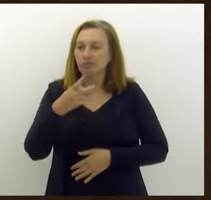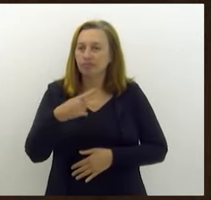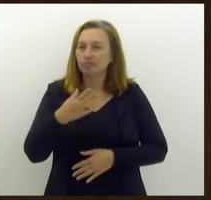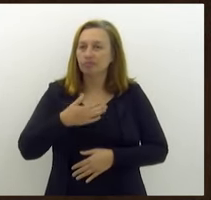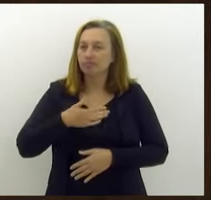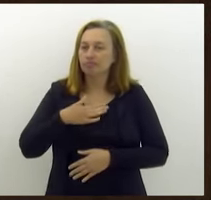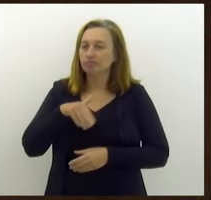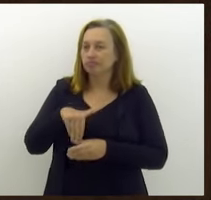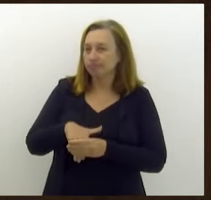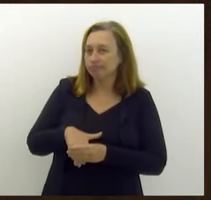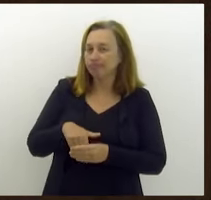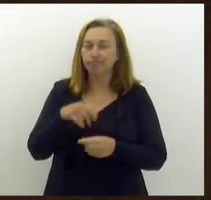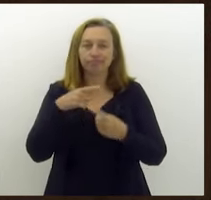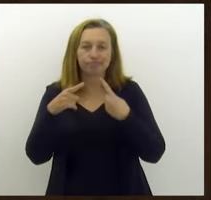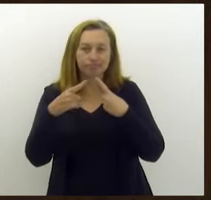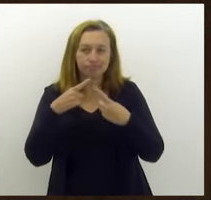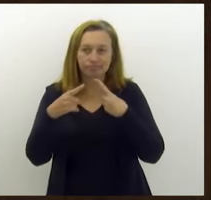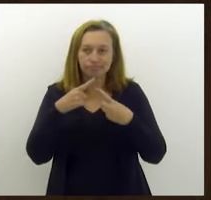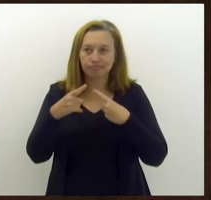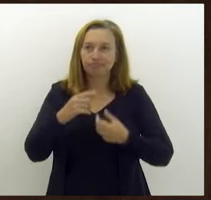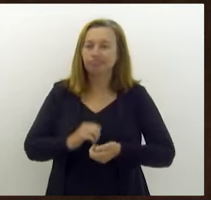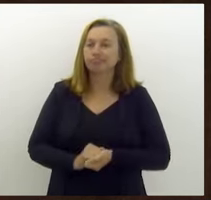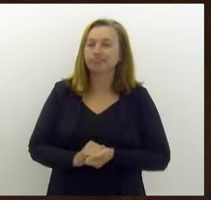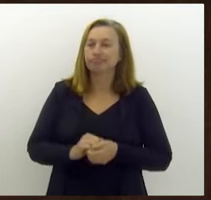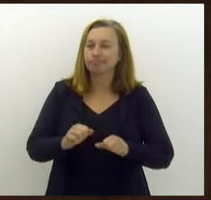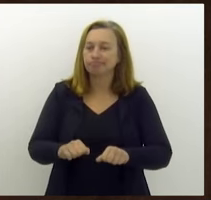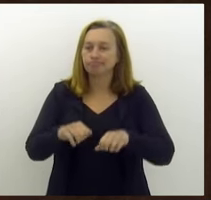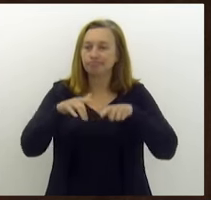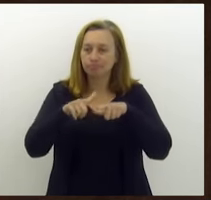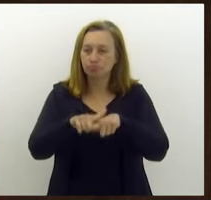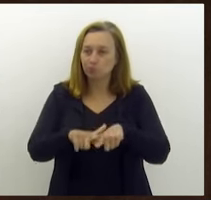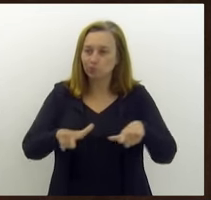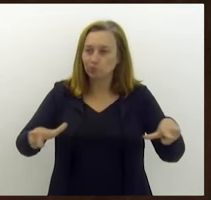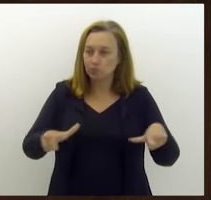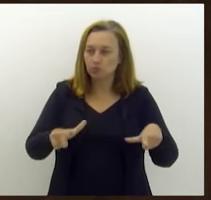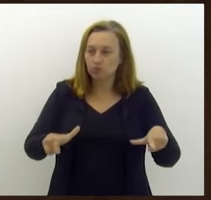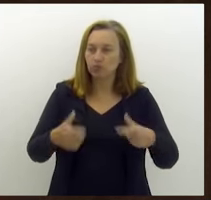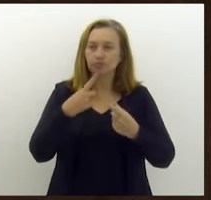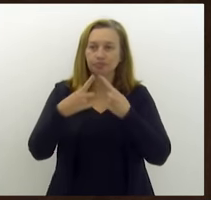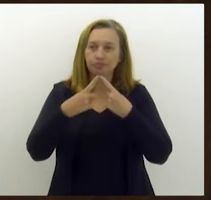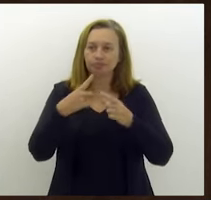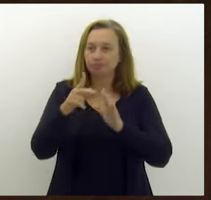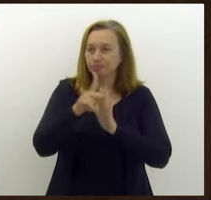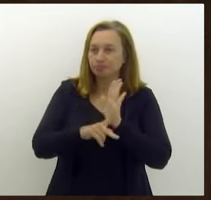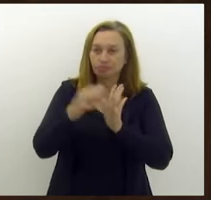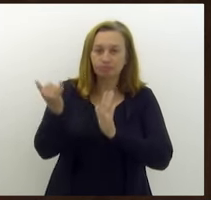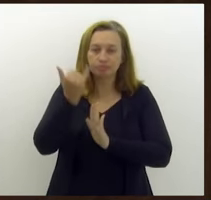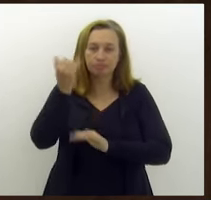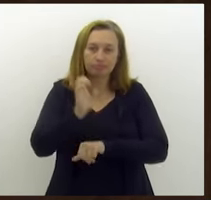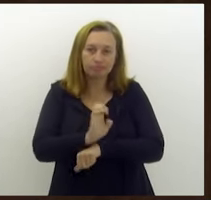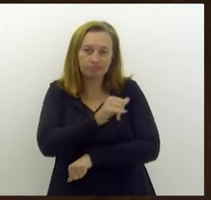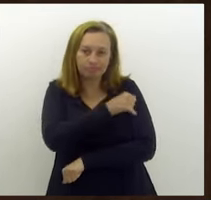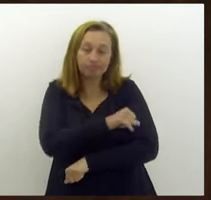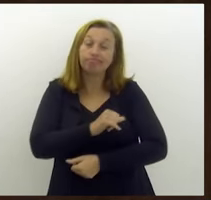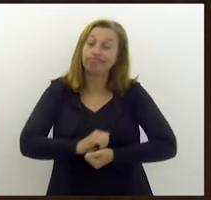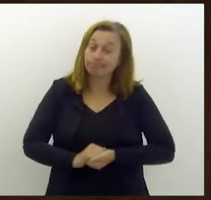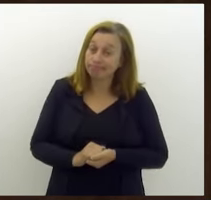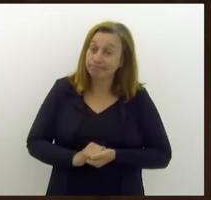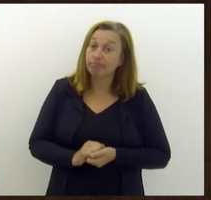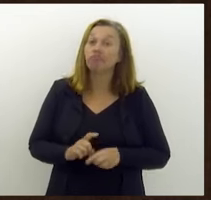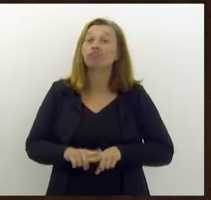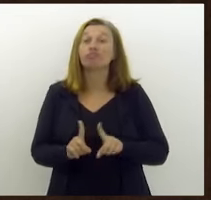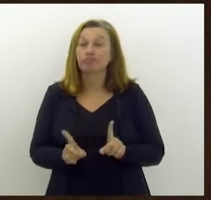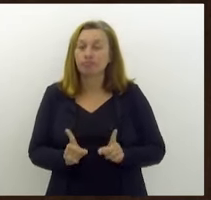de discutir lamentavelmente a gente tem um plenário vazio discutindo um projeto que é tão importante pro estado do Rio de Janeiro